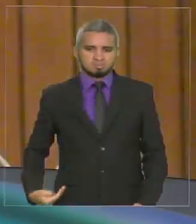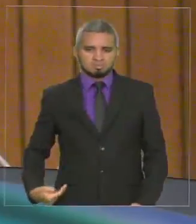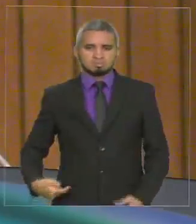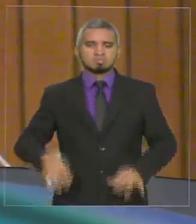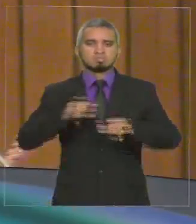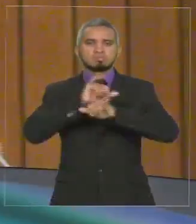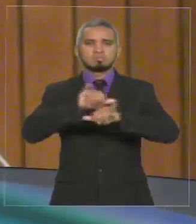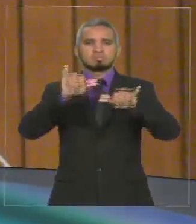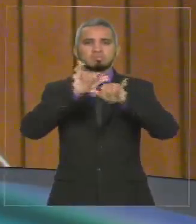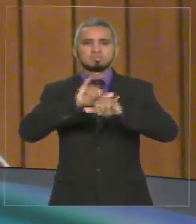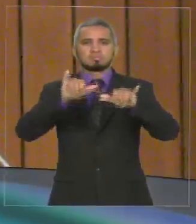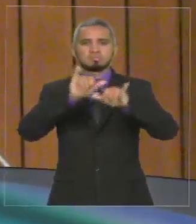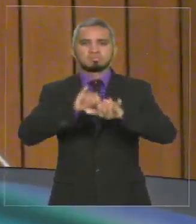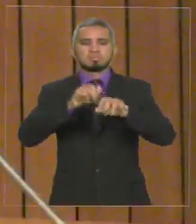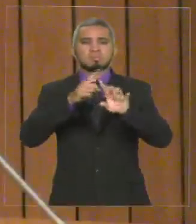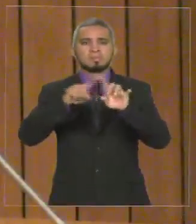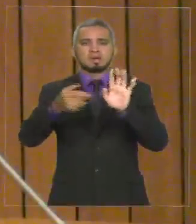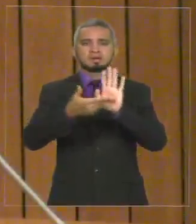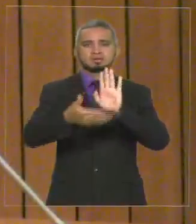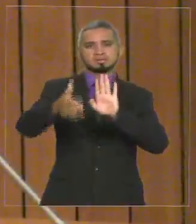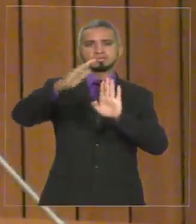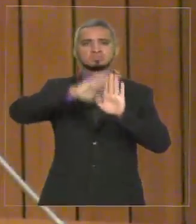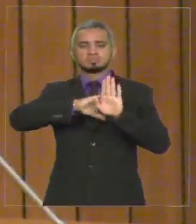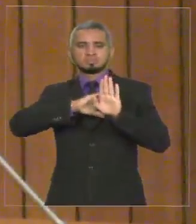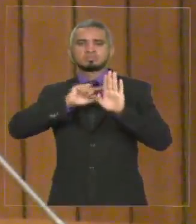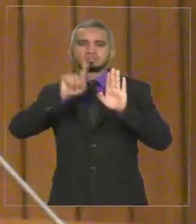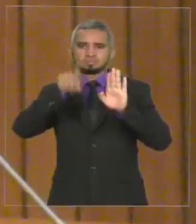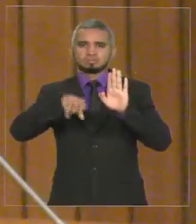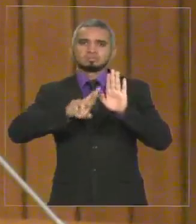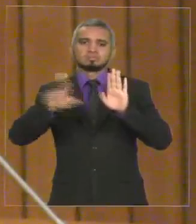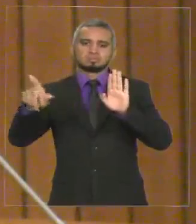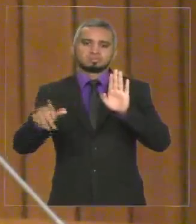coisa e que na prática é totalmente diferente, deputado Eduardo Braide.